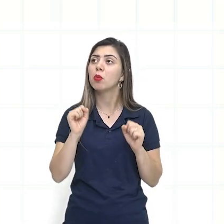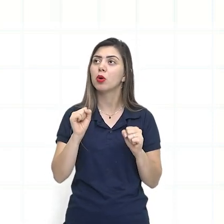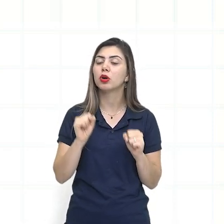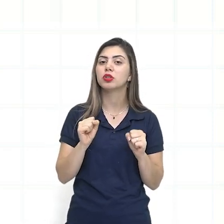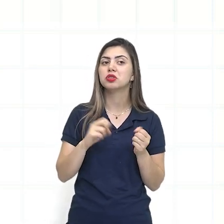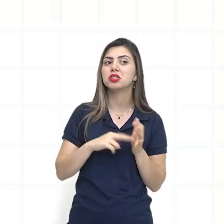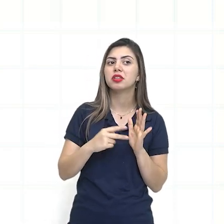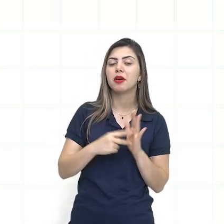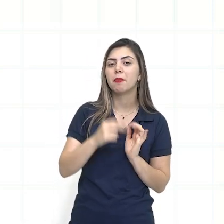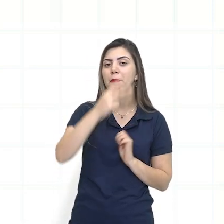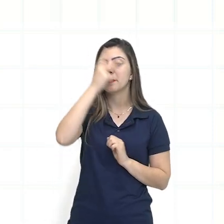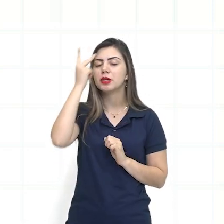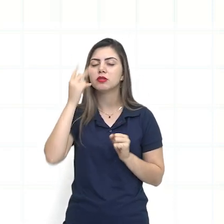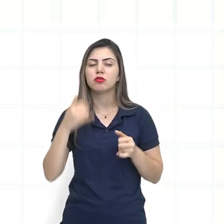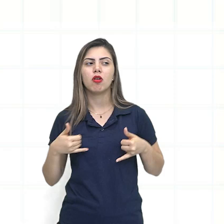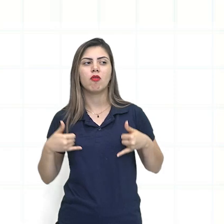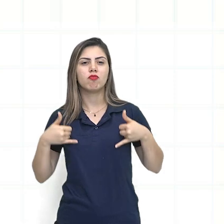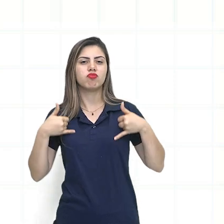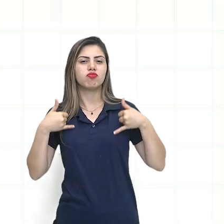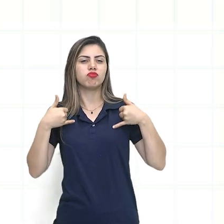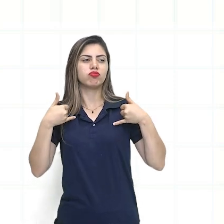egoísta, uma pessoa fria,